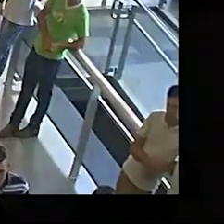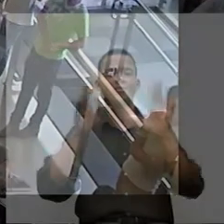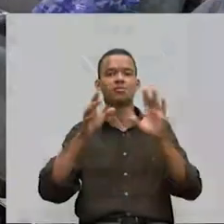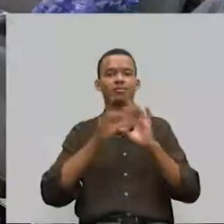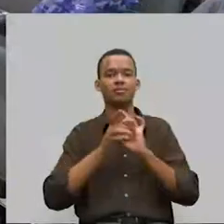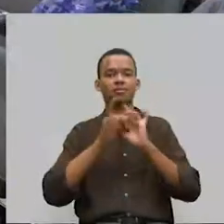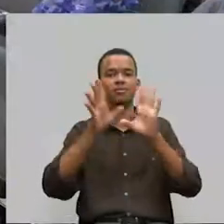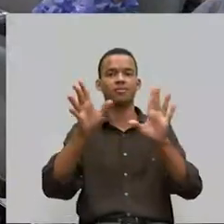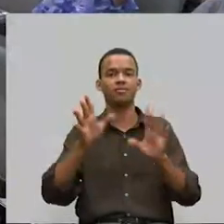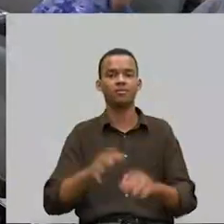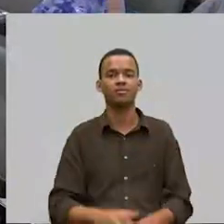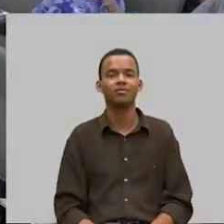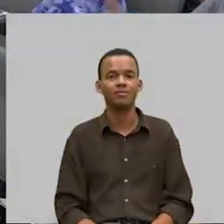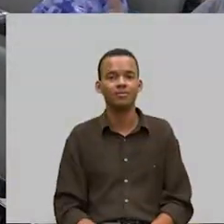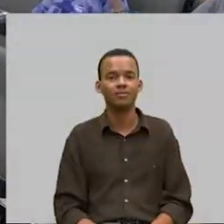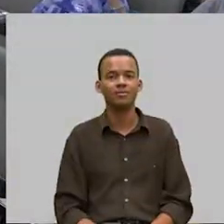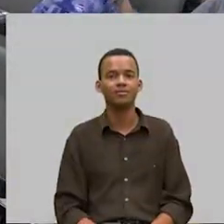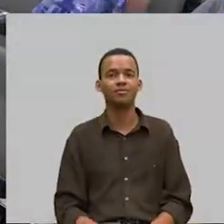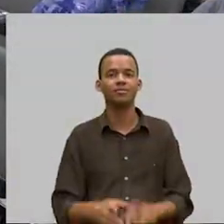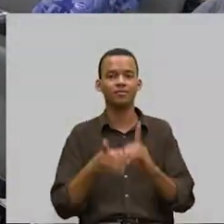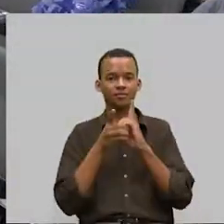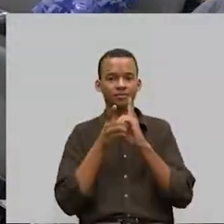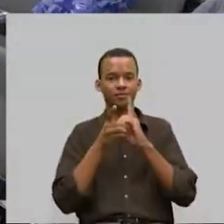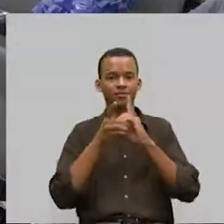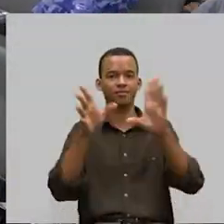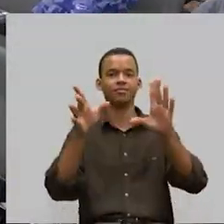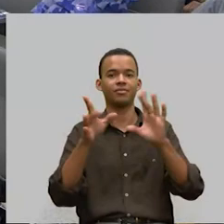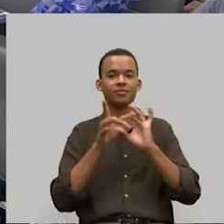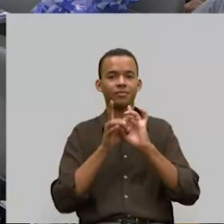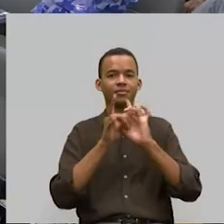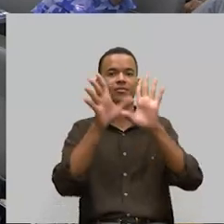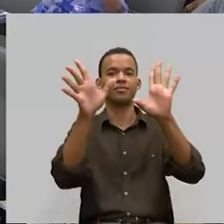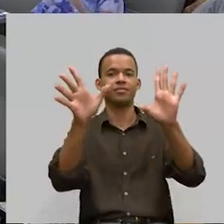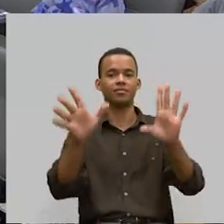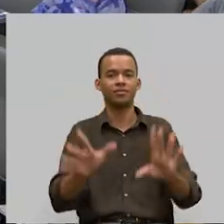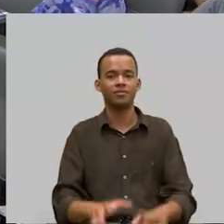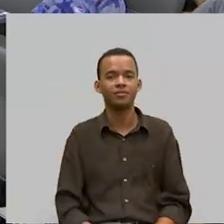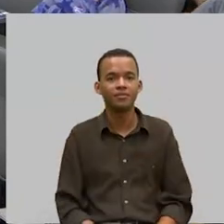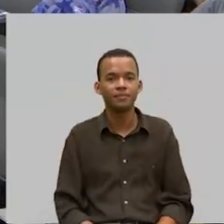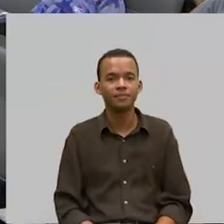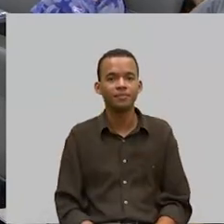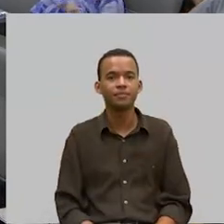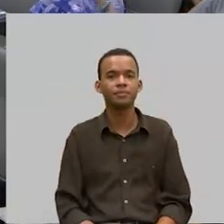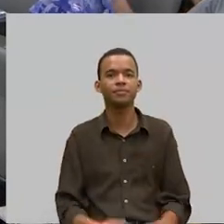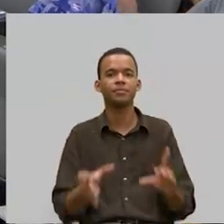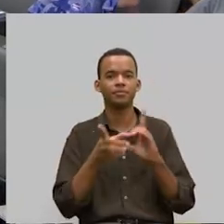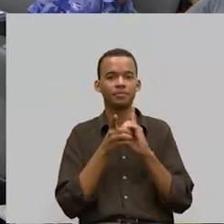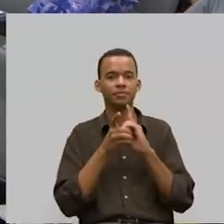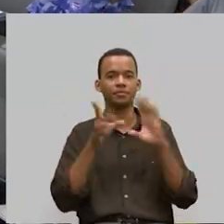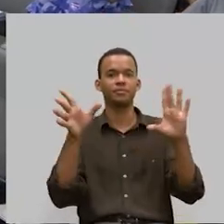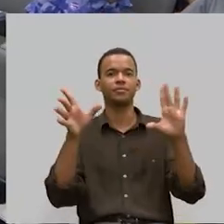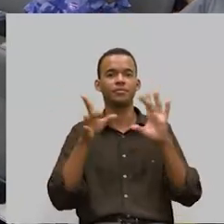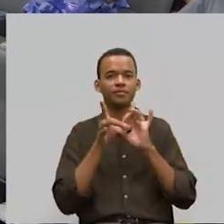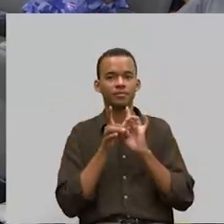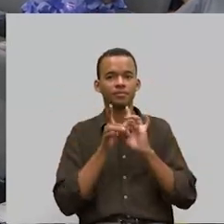livre Pátria livre venceremos Pátria livre